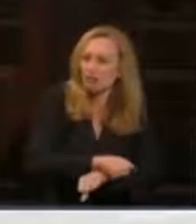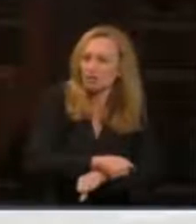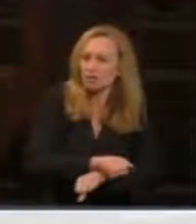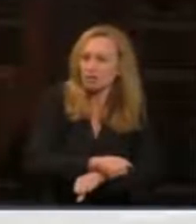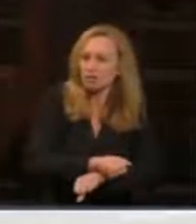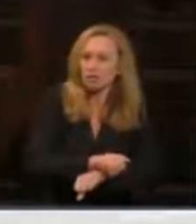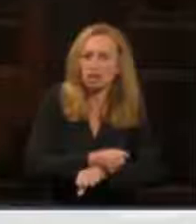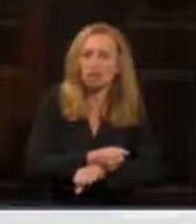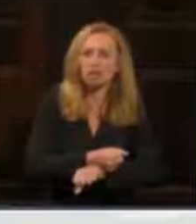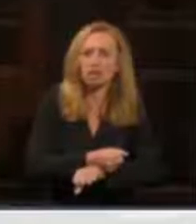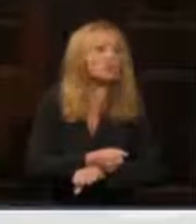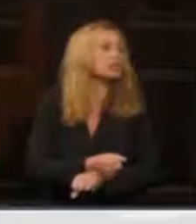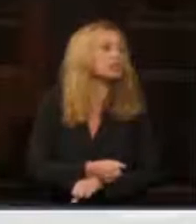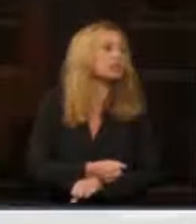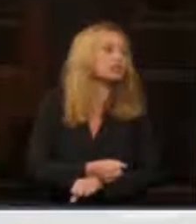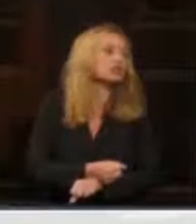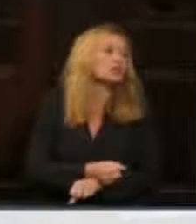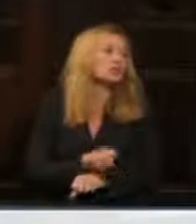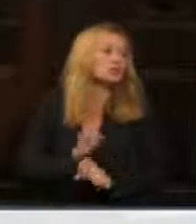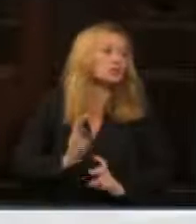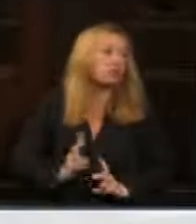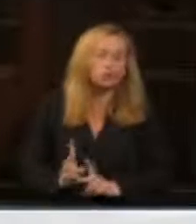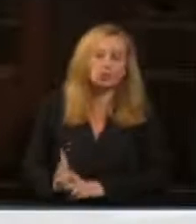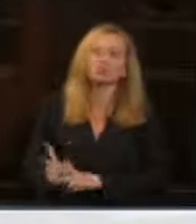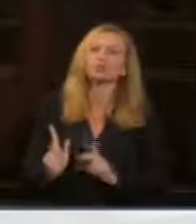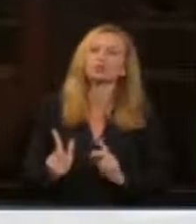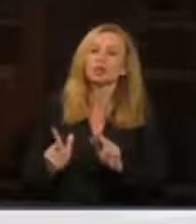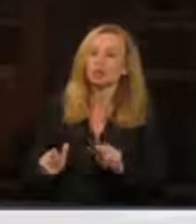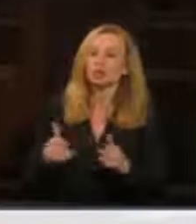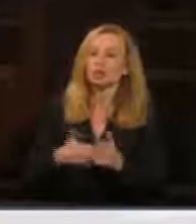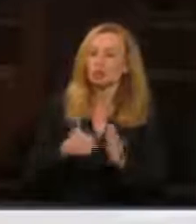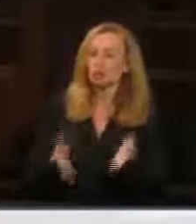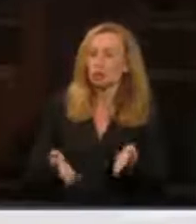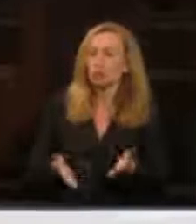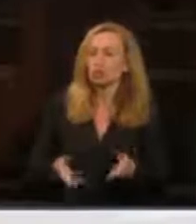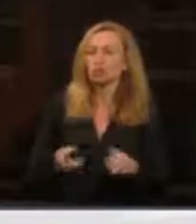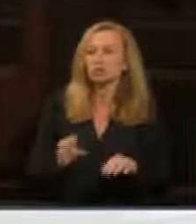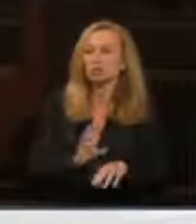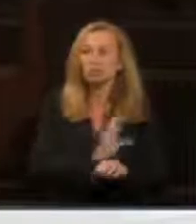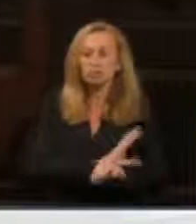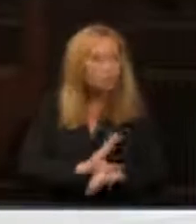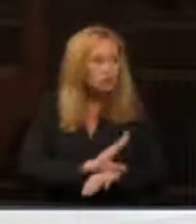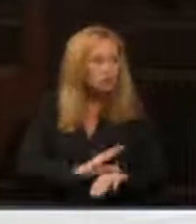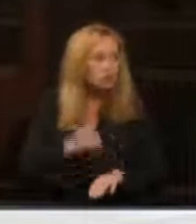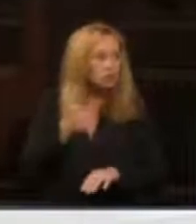fomos em algumas medidas e ainda somos. Então, essa Constituição de